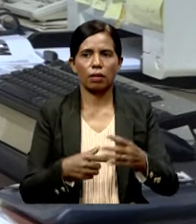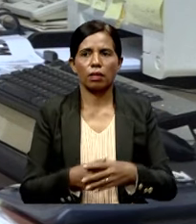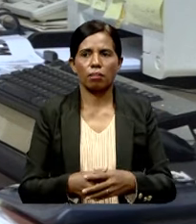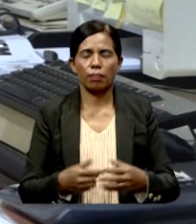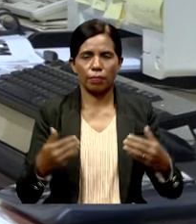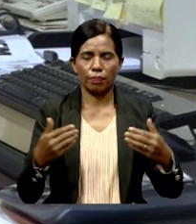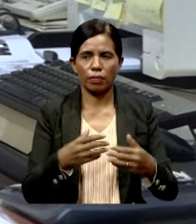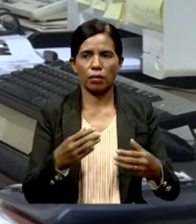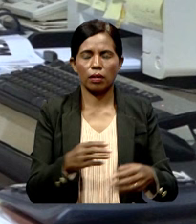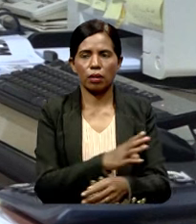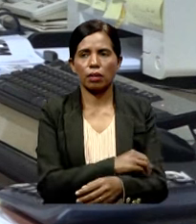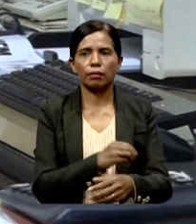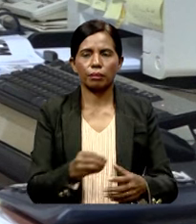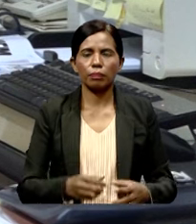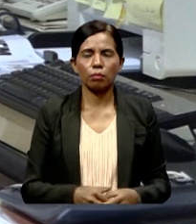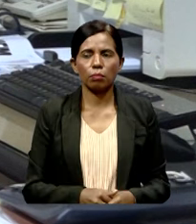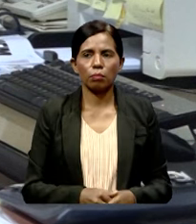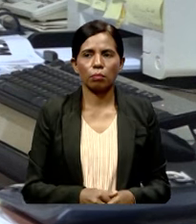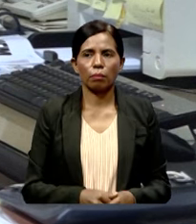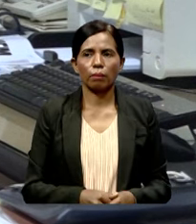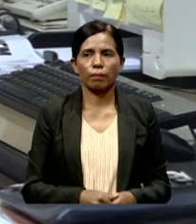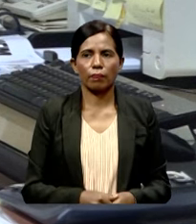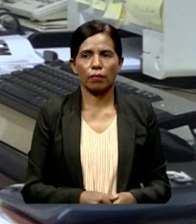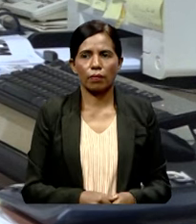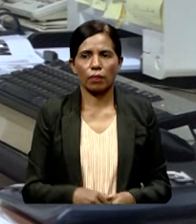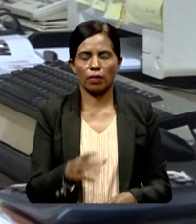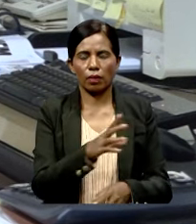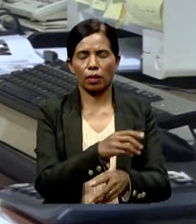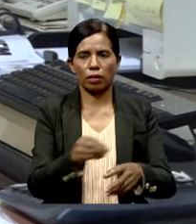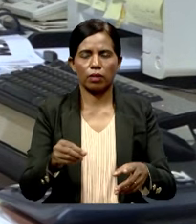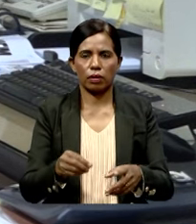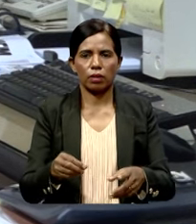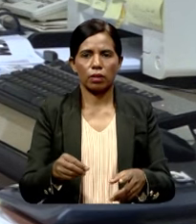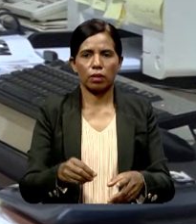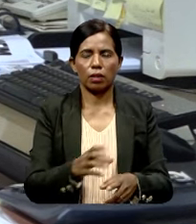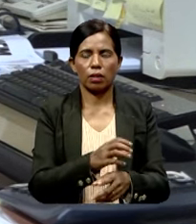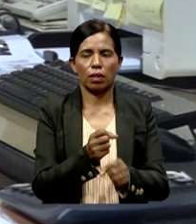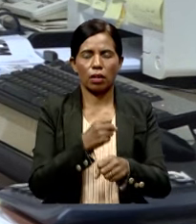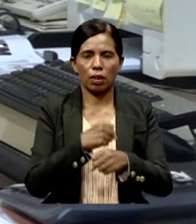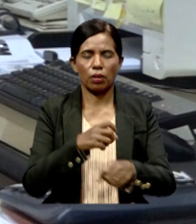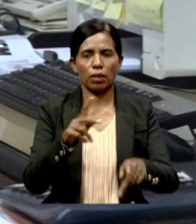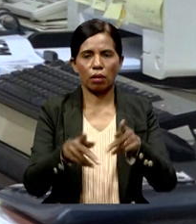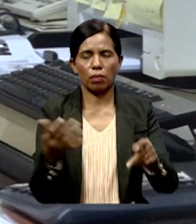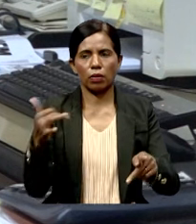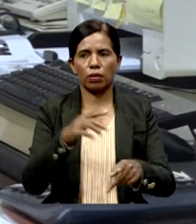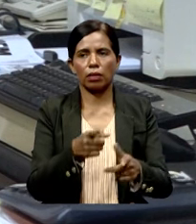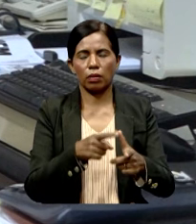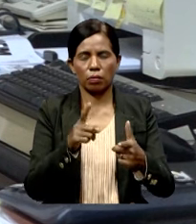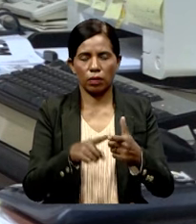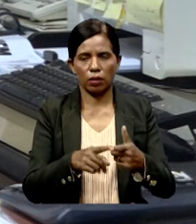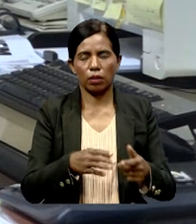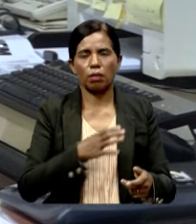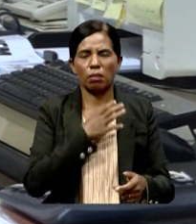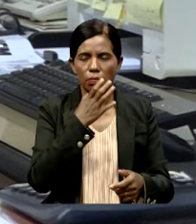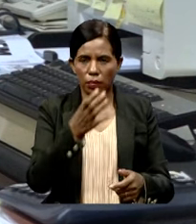nia be bedak sira né né kan be sira e da né halo com que funcionário sira depois balum mear